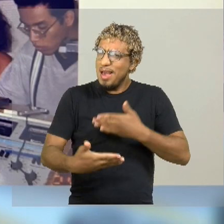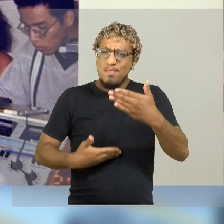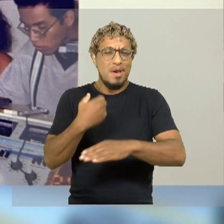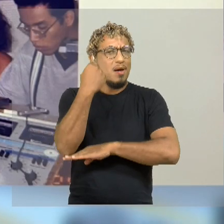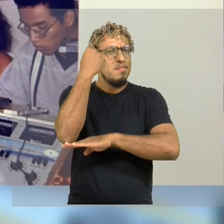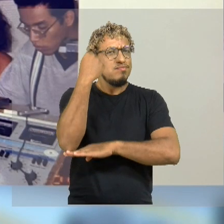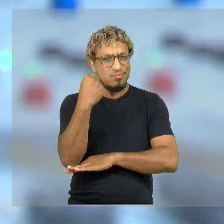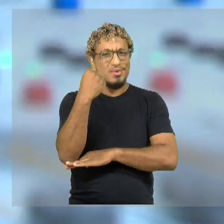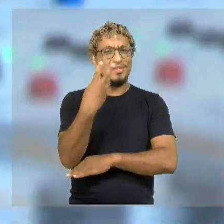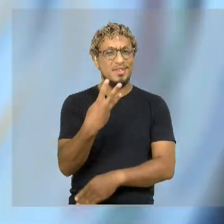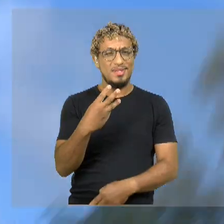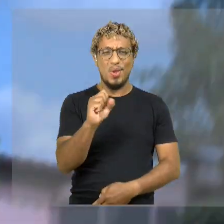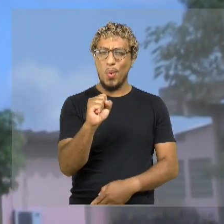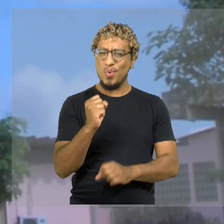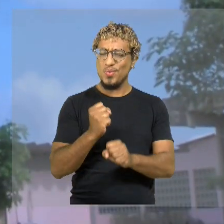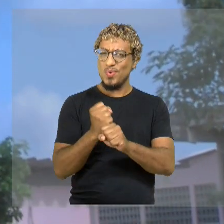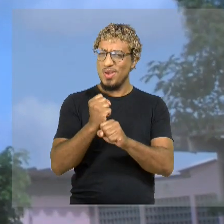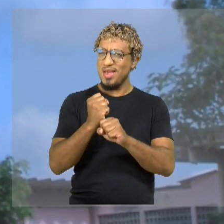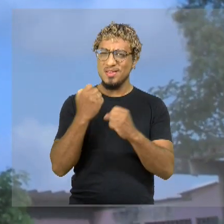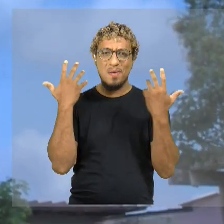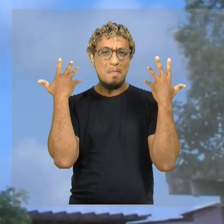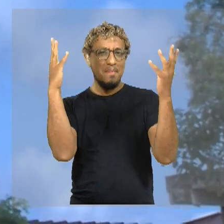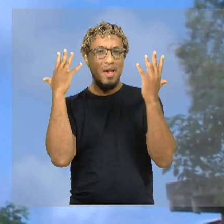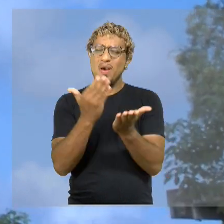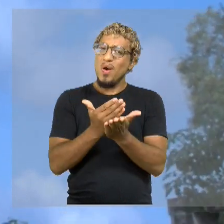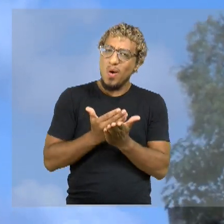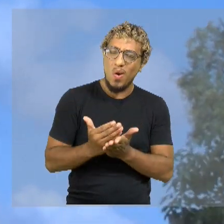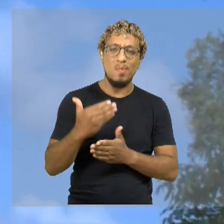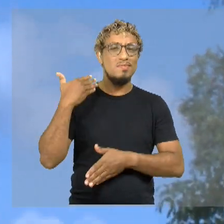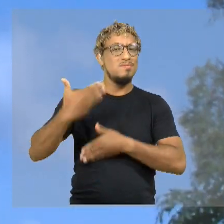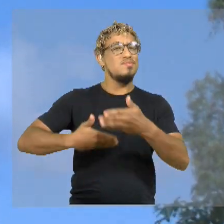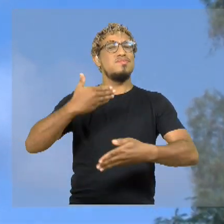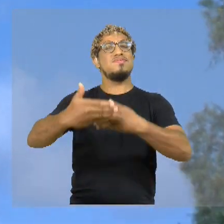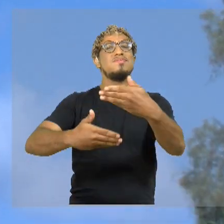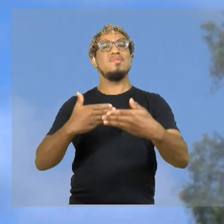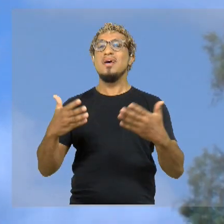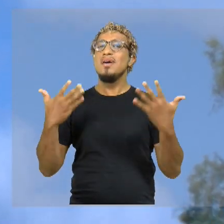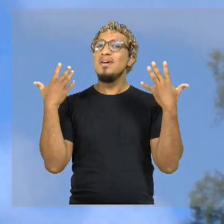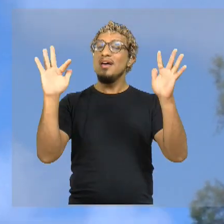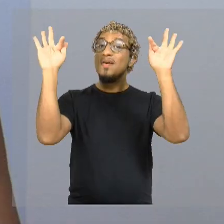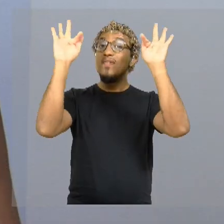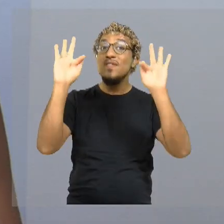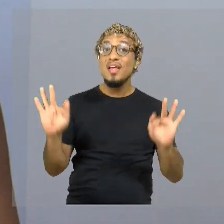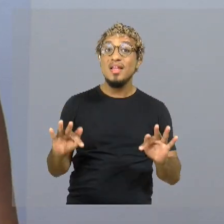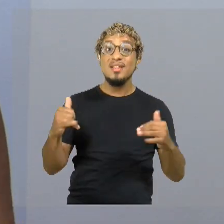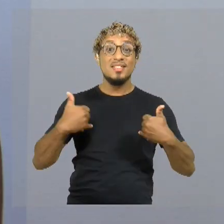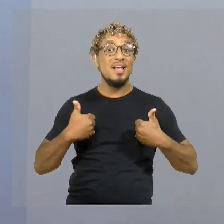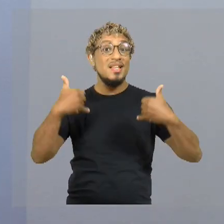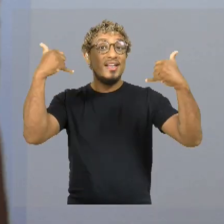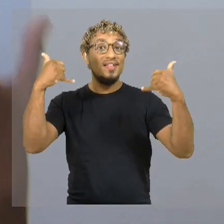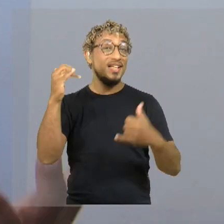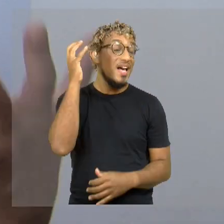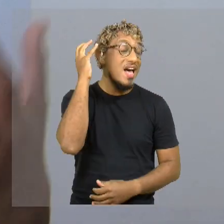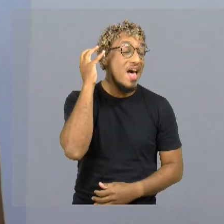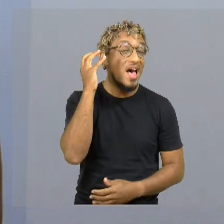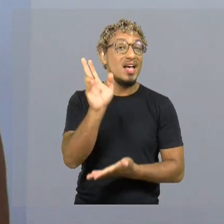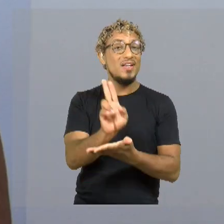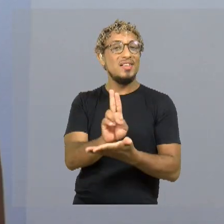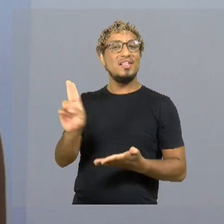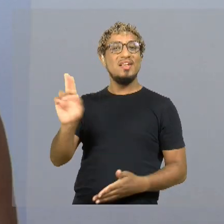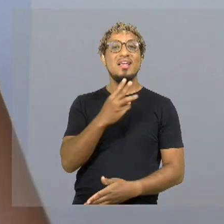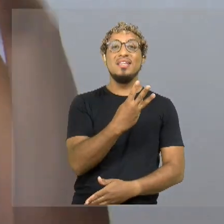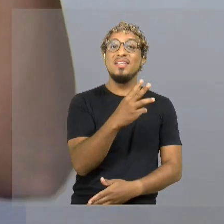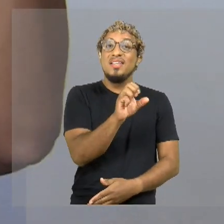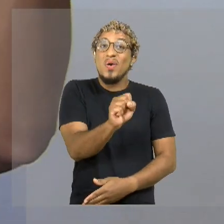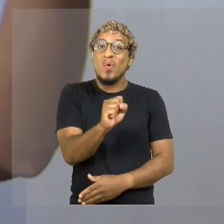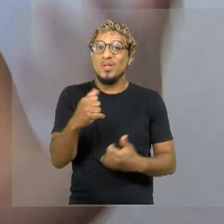38 anos que são o início de uma longa trajetória. Feliz aniversário, Rádio Universidade, pelos seus 38 anos.